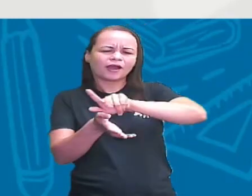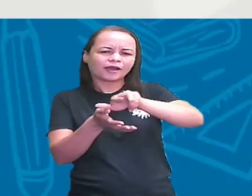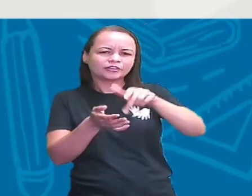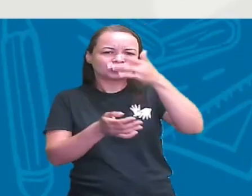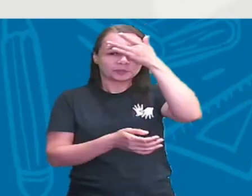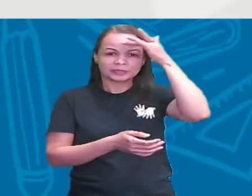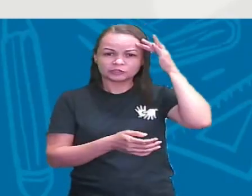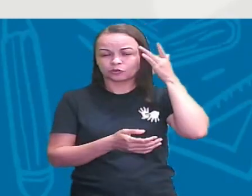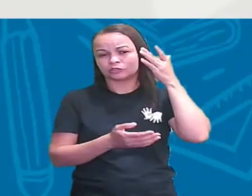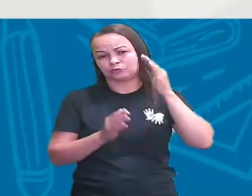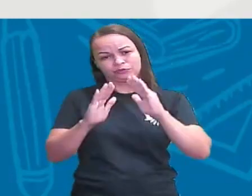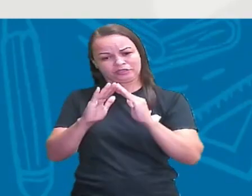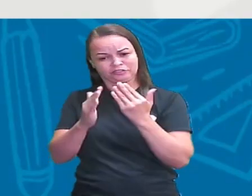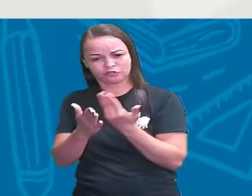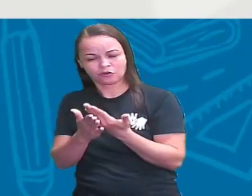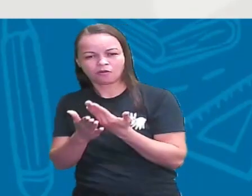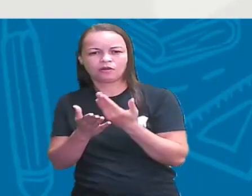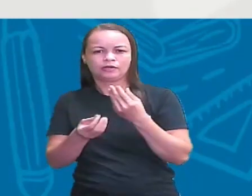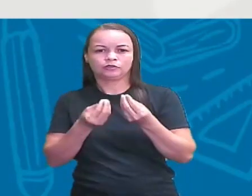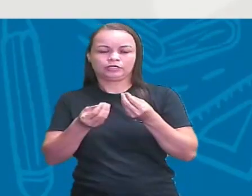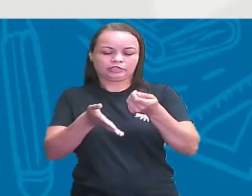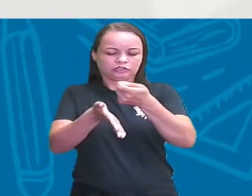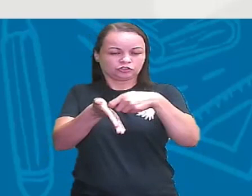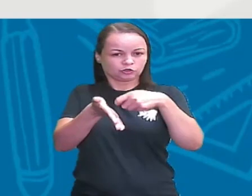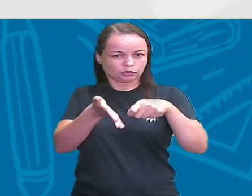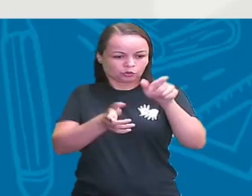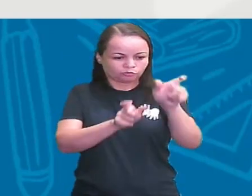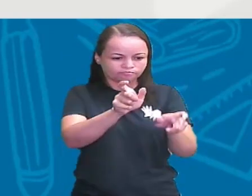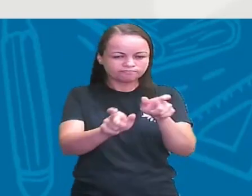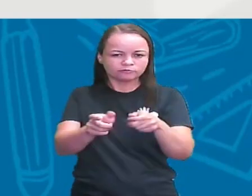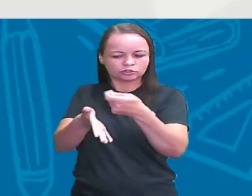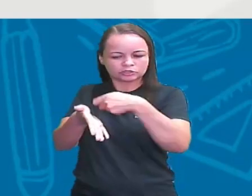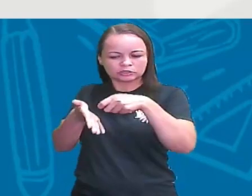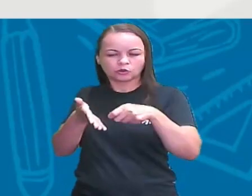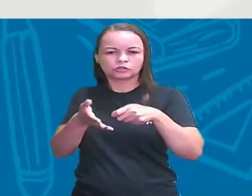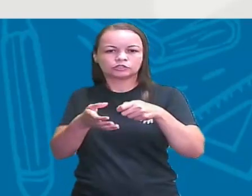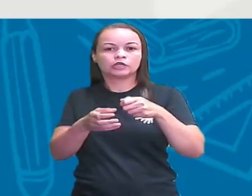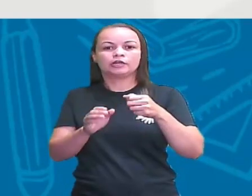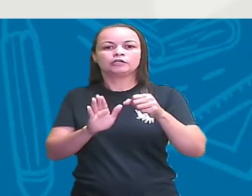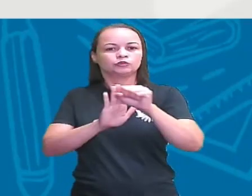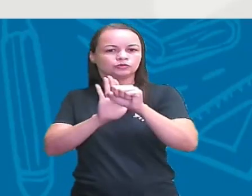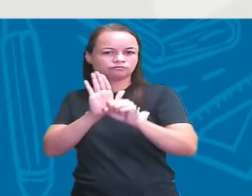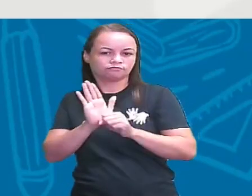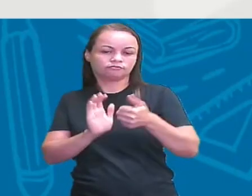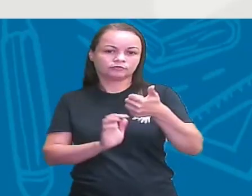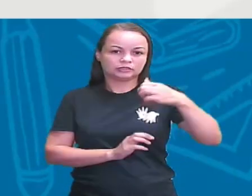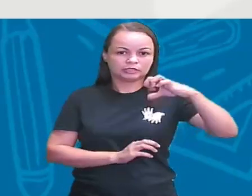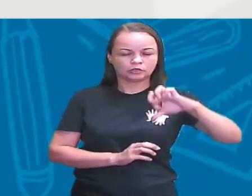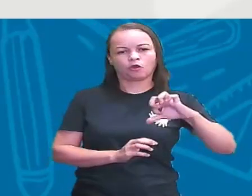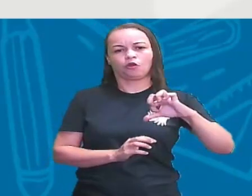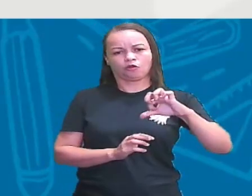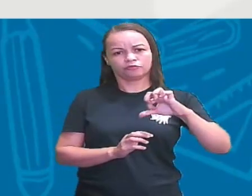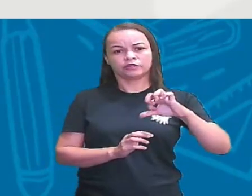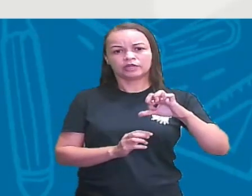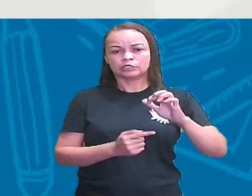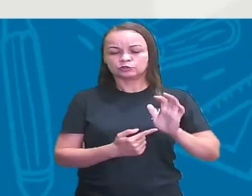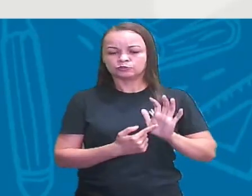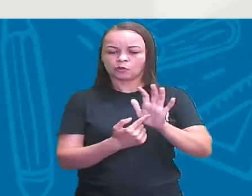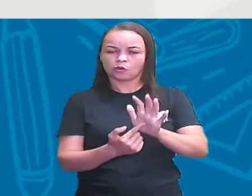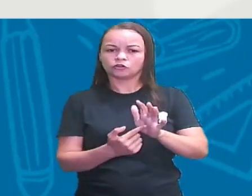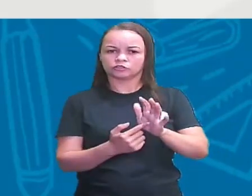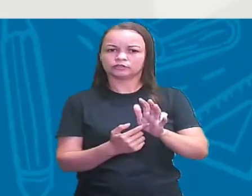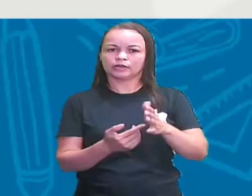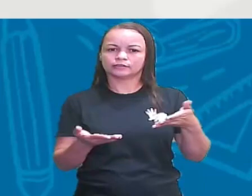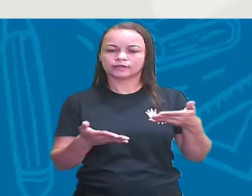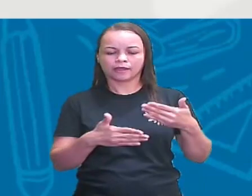escolas simbolistas, ou seja, o que aqueles escritores do século XIX deixaram para a gente também como legado, que era importante, claro,